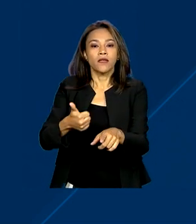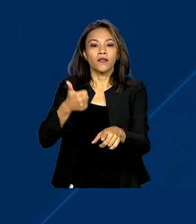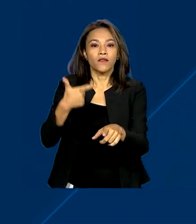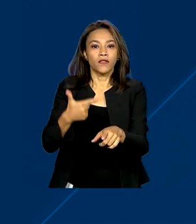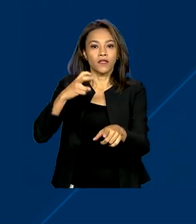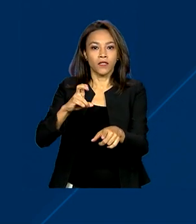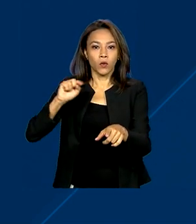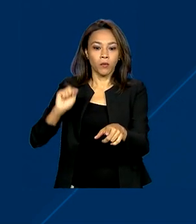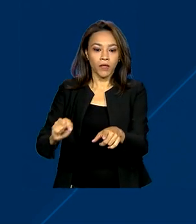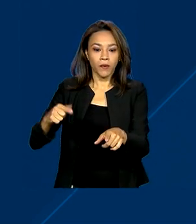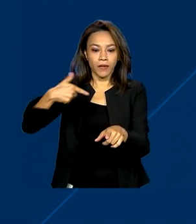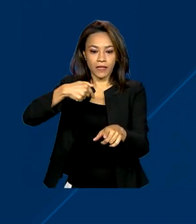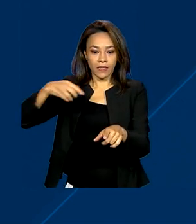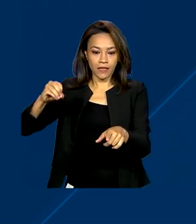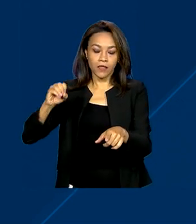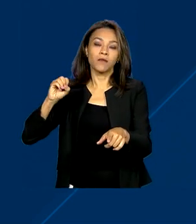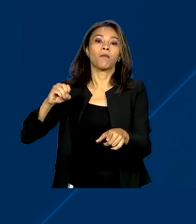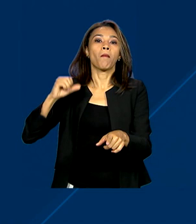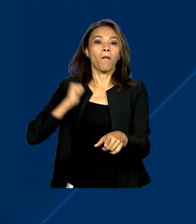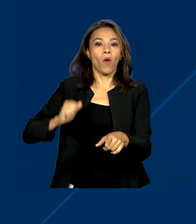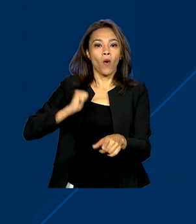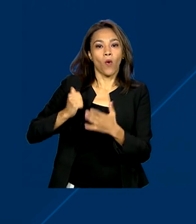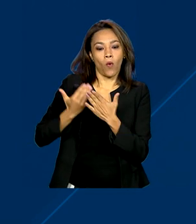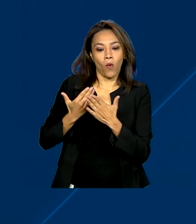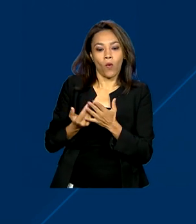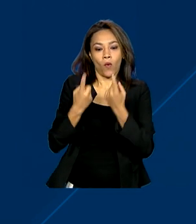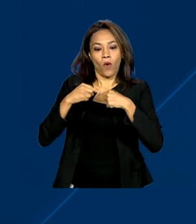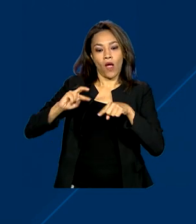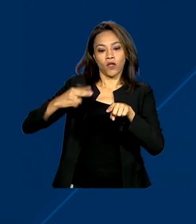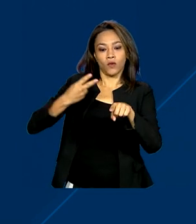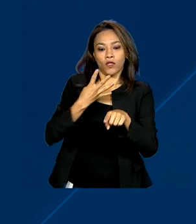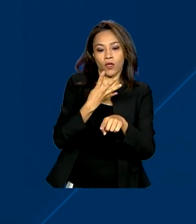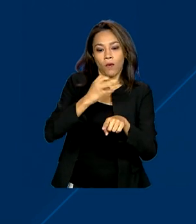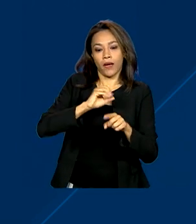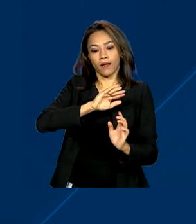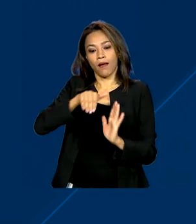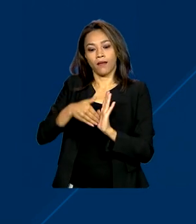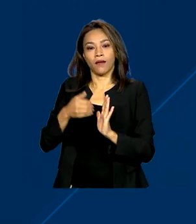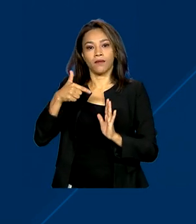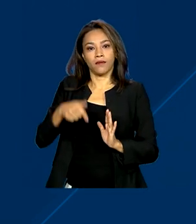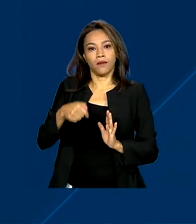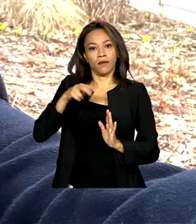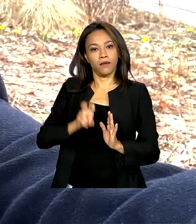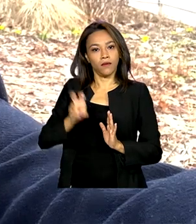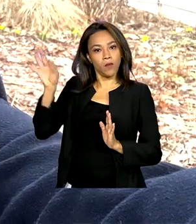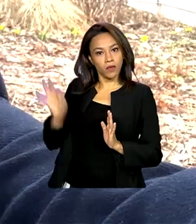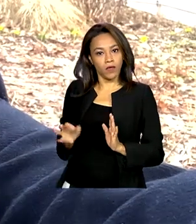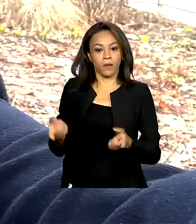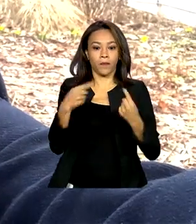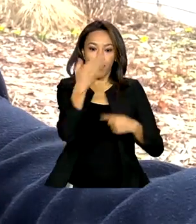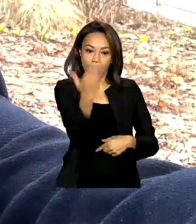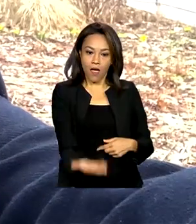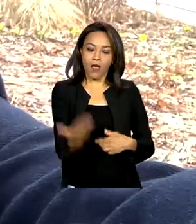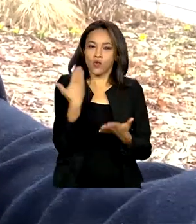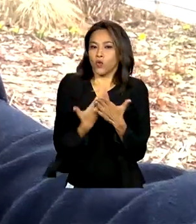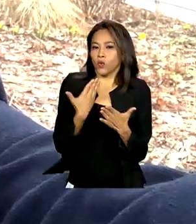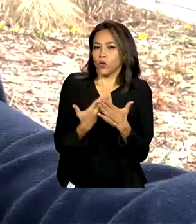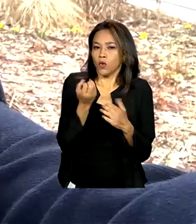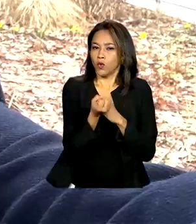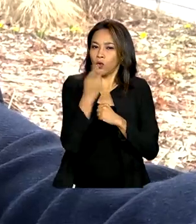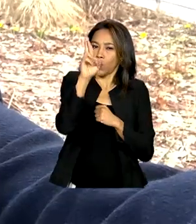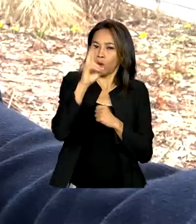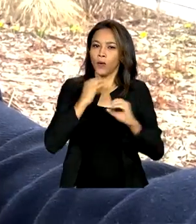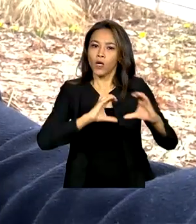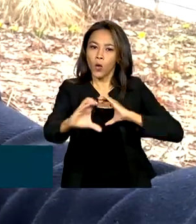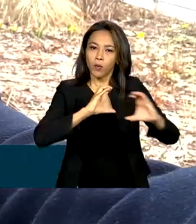125.700 bolsas, que também terão reajuste que varia de 40 a 75%. Doutorando em comunicação